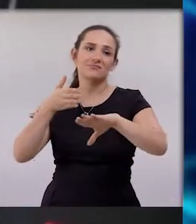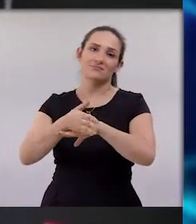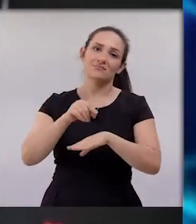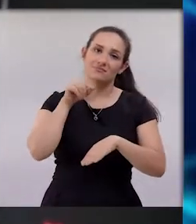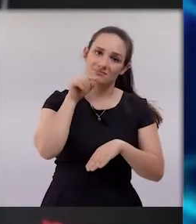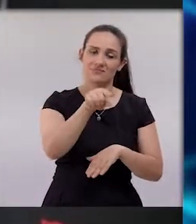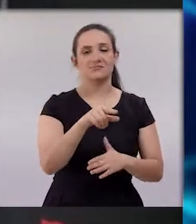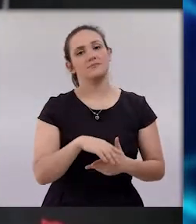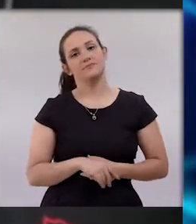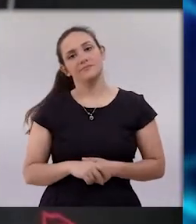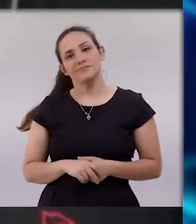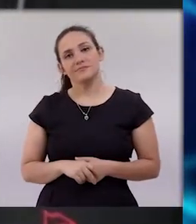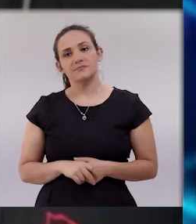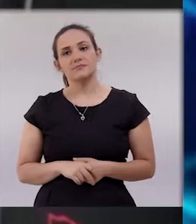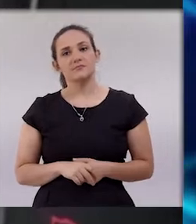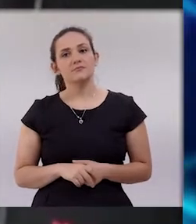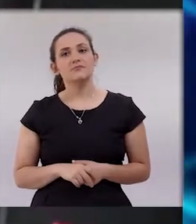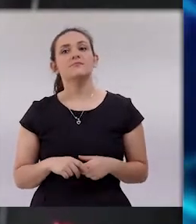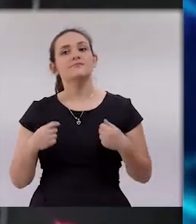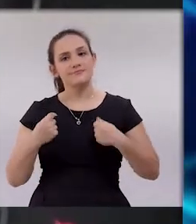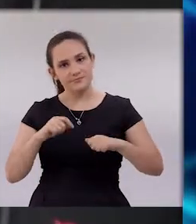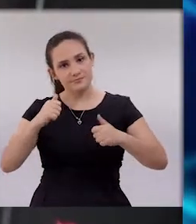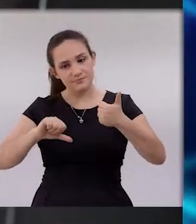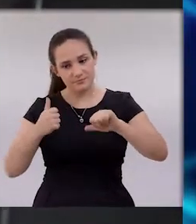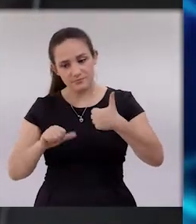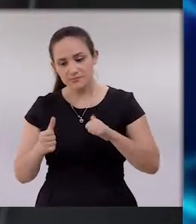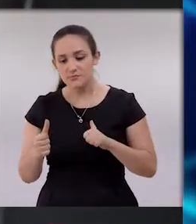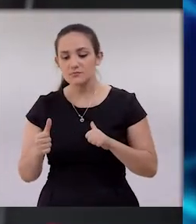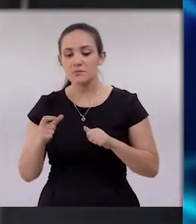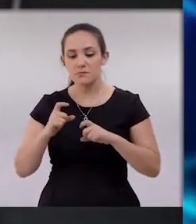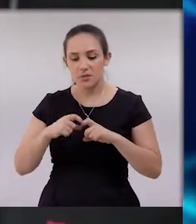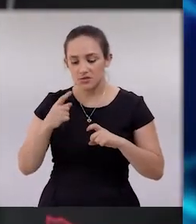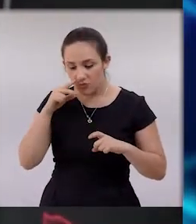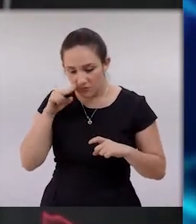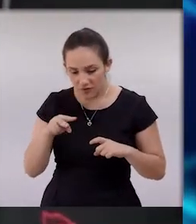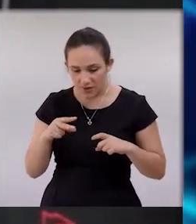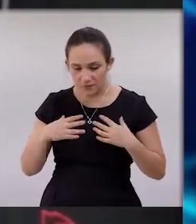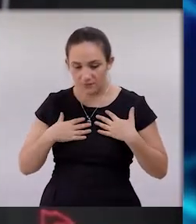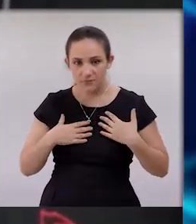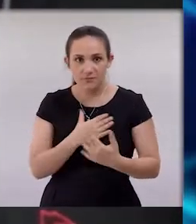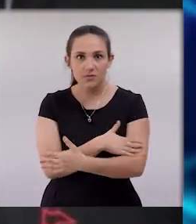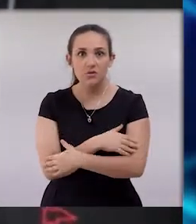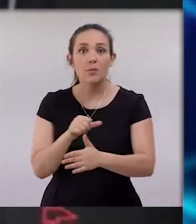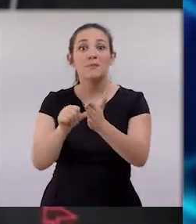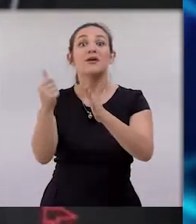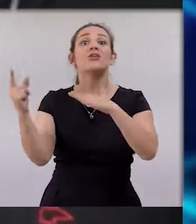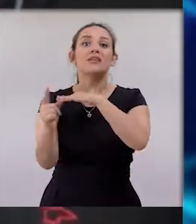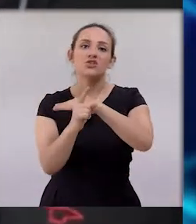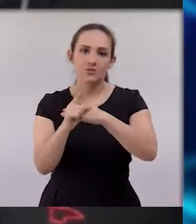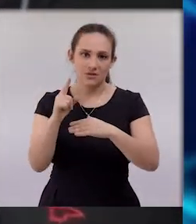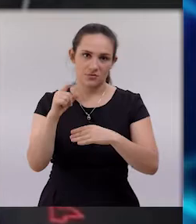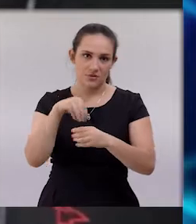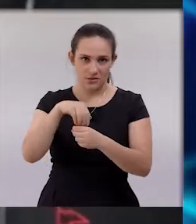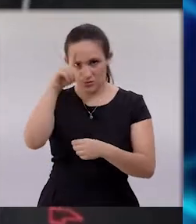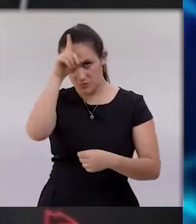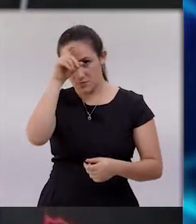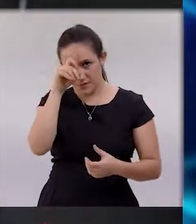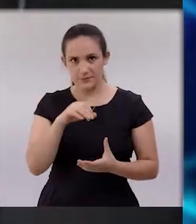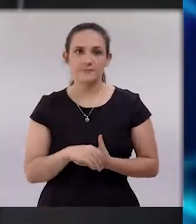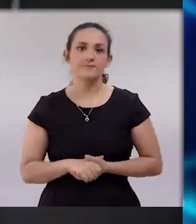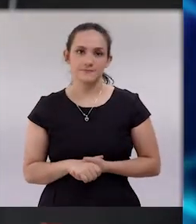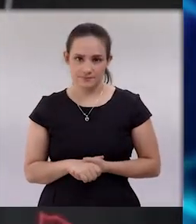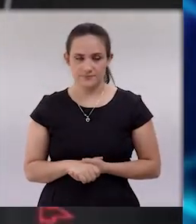teleconsulta direta ao paciente, esses sintomas devem ser avaliados diretamente num pronto-socorro